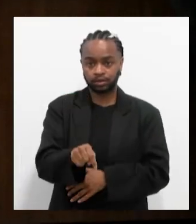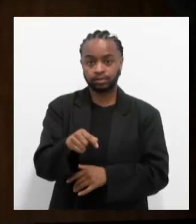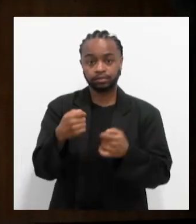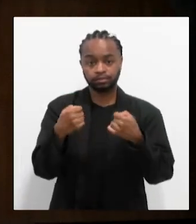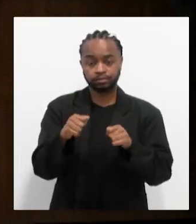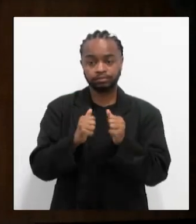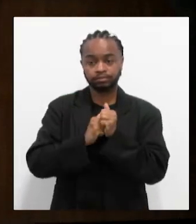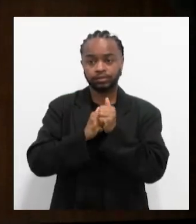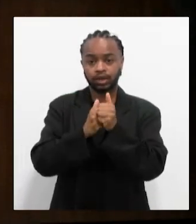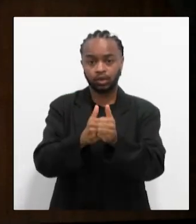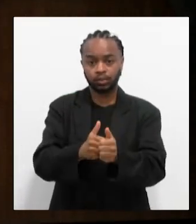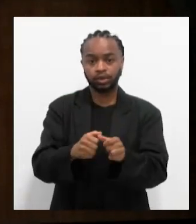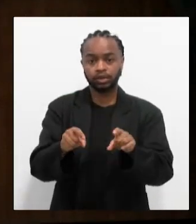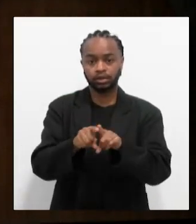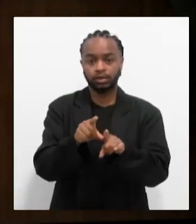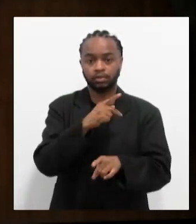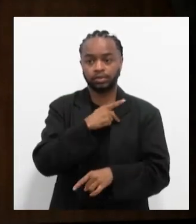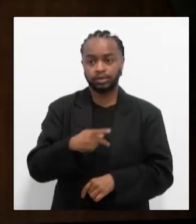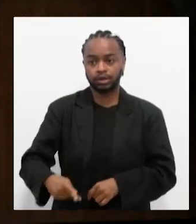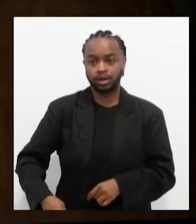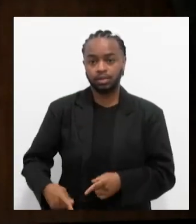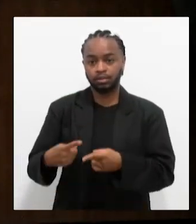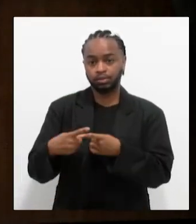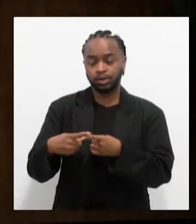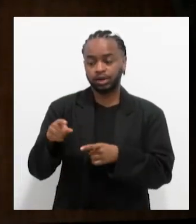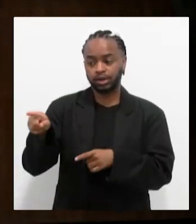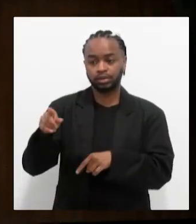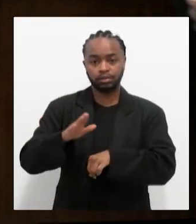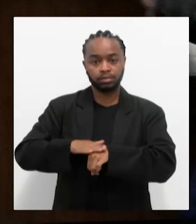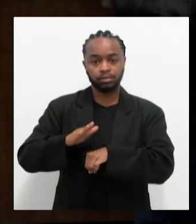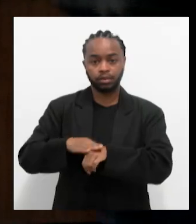estar acompanhada também pelo presidente, porque ele que vai botar